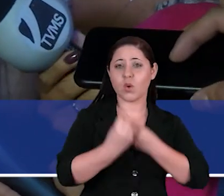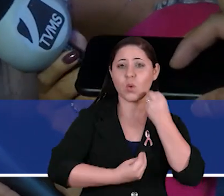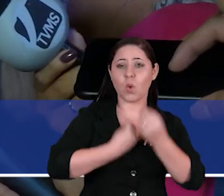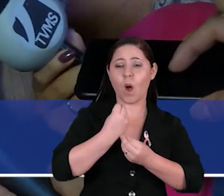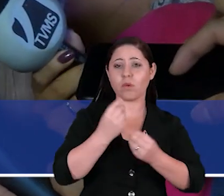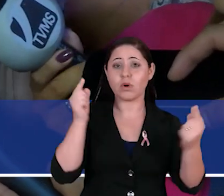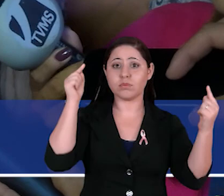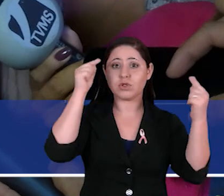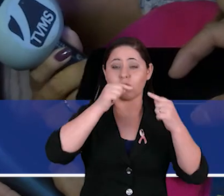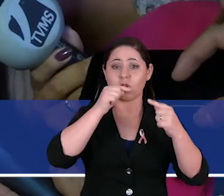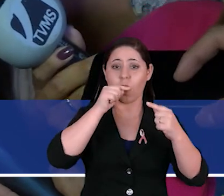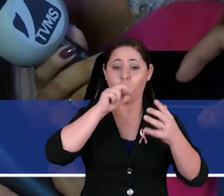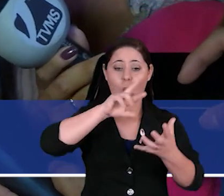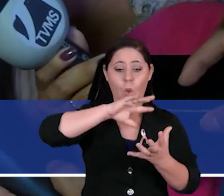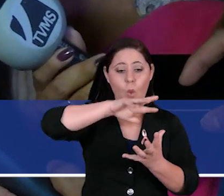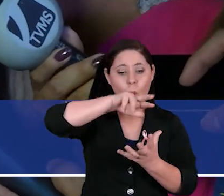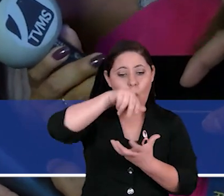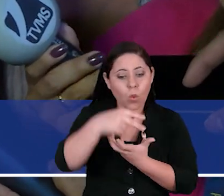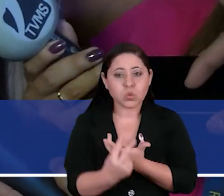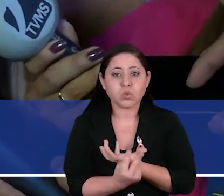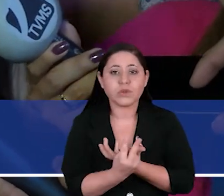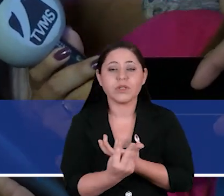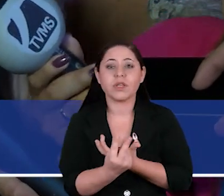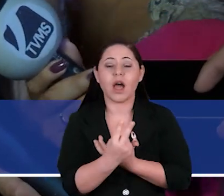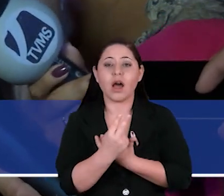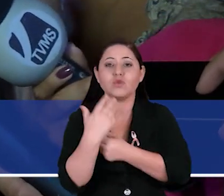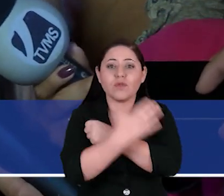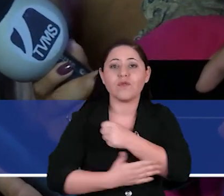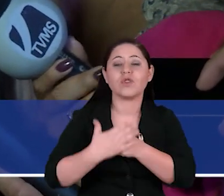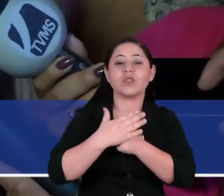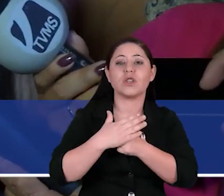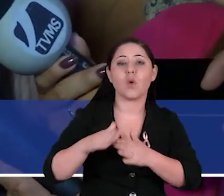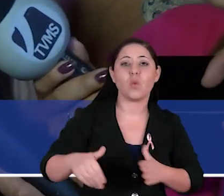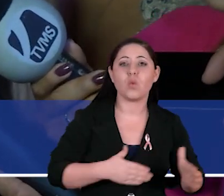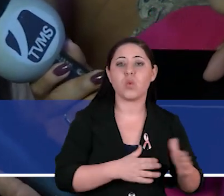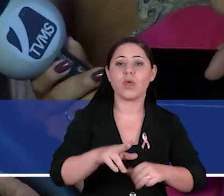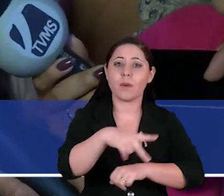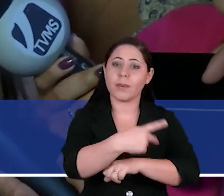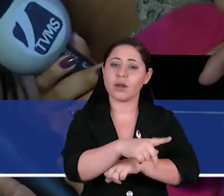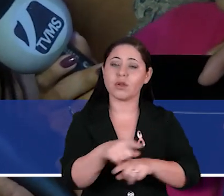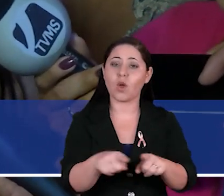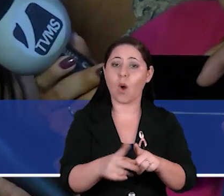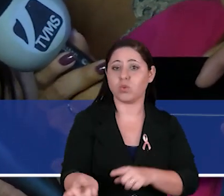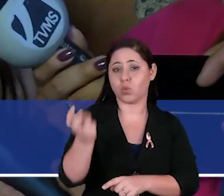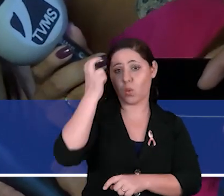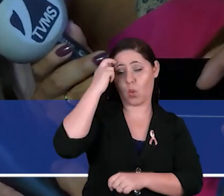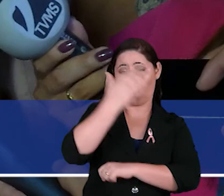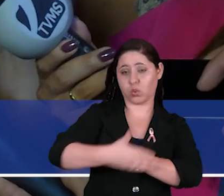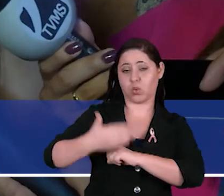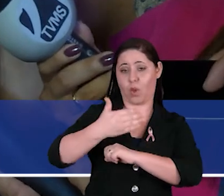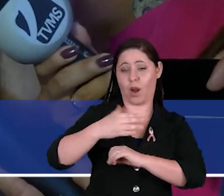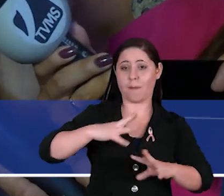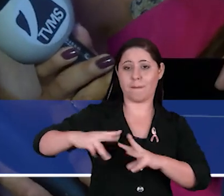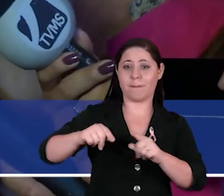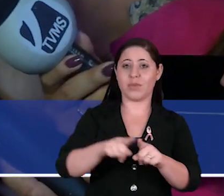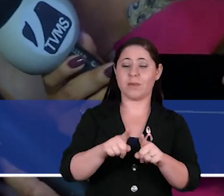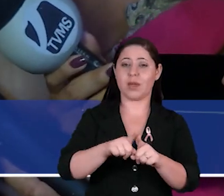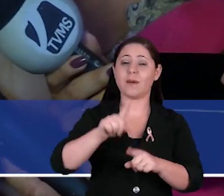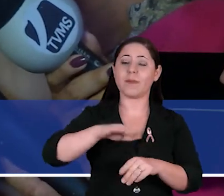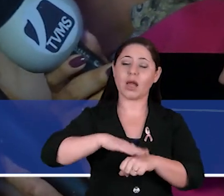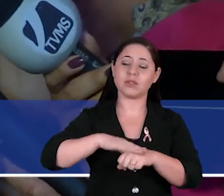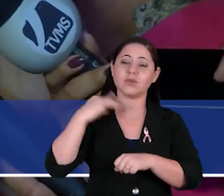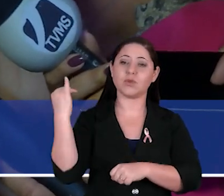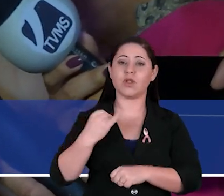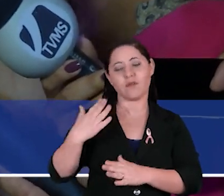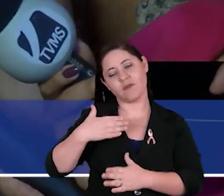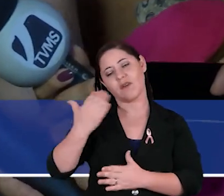prol de um único objetivo, que é preservar a natureza, que é defender o Rio Paraguai, que está defendendo a sua cultura, a sua terra. Eu acho que é